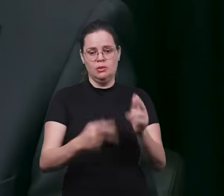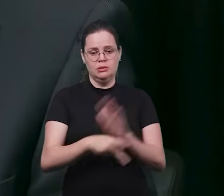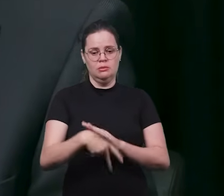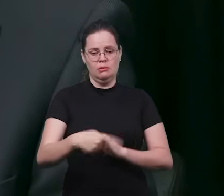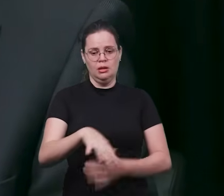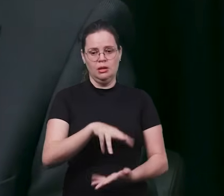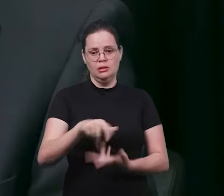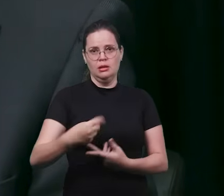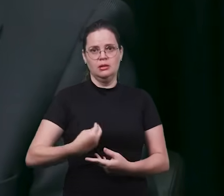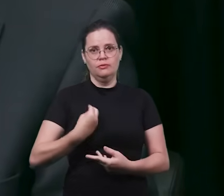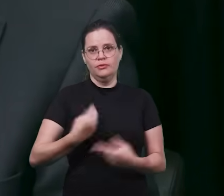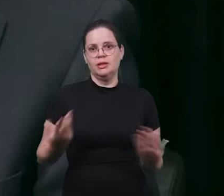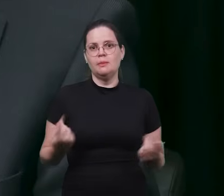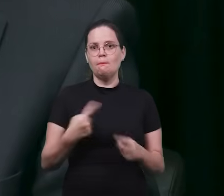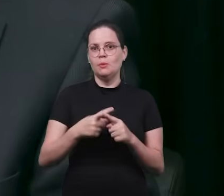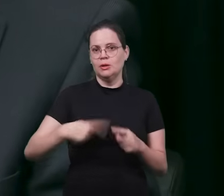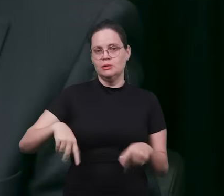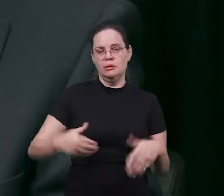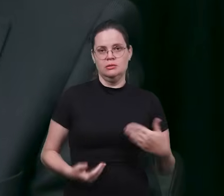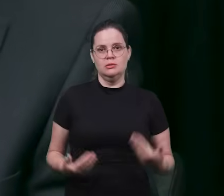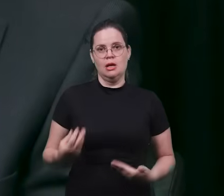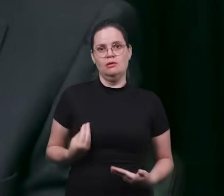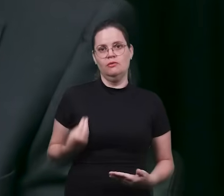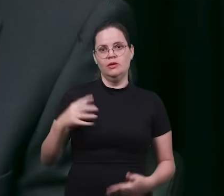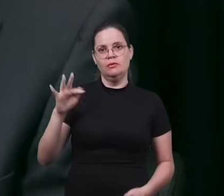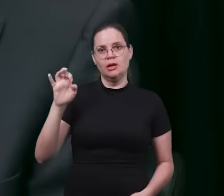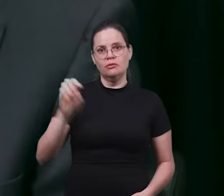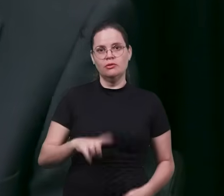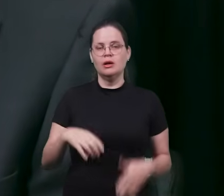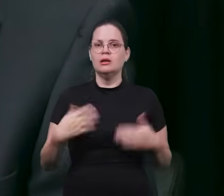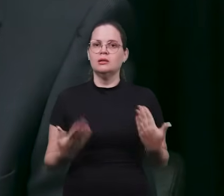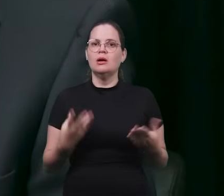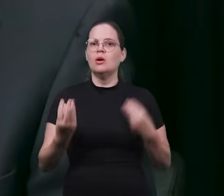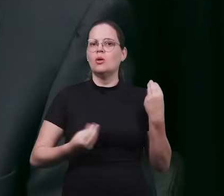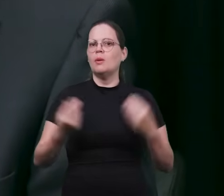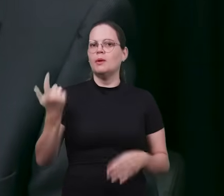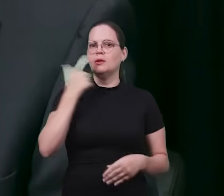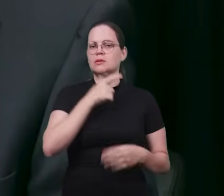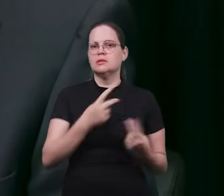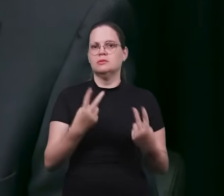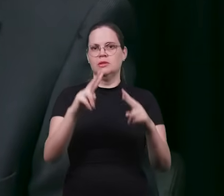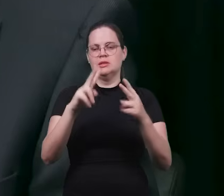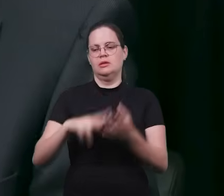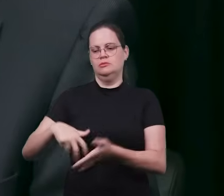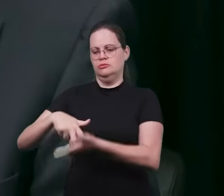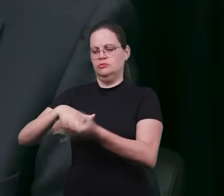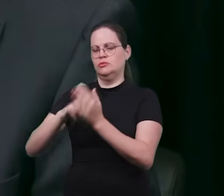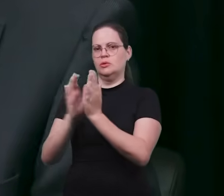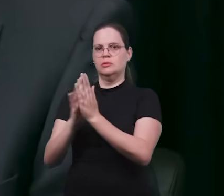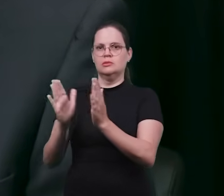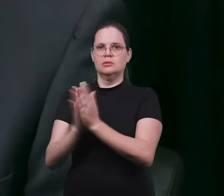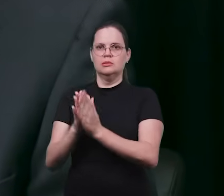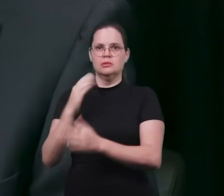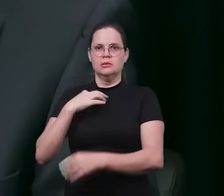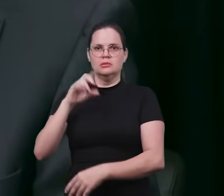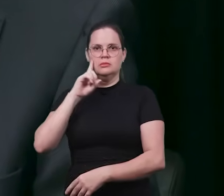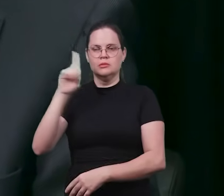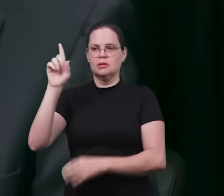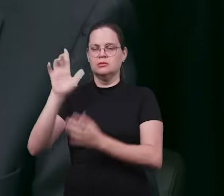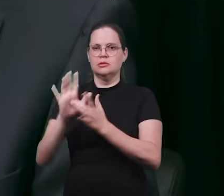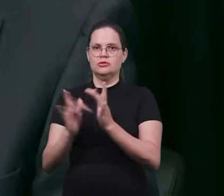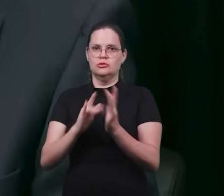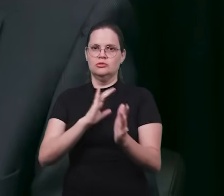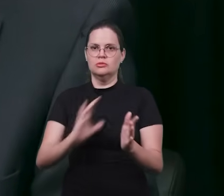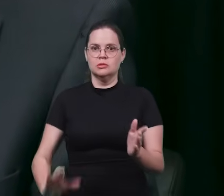Deus ele vive da fé, a batalha ela começa no altar, ela começa de joelhos, ela começa em Cristo,